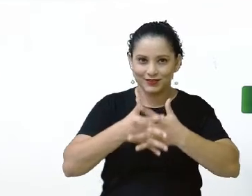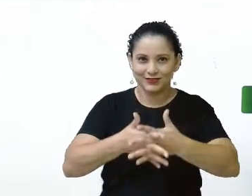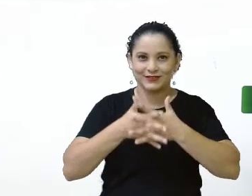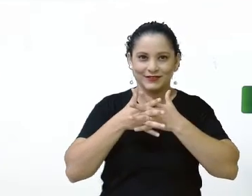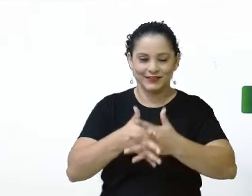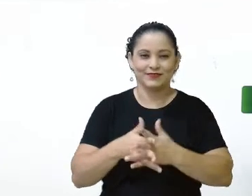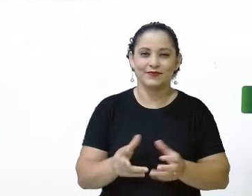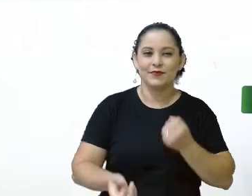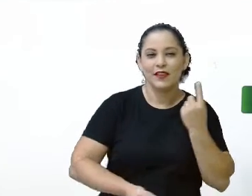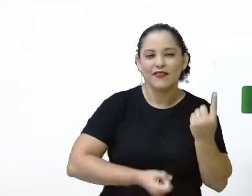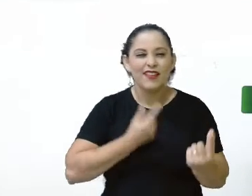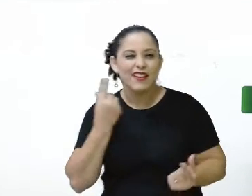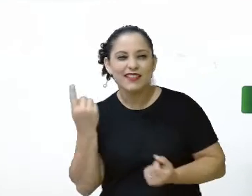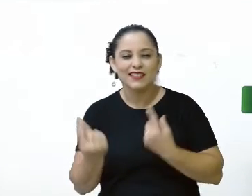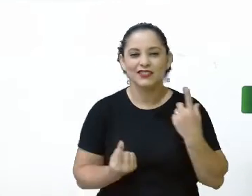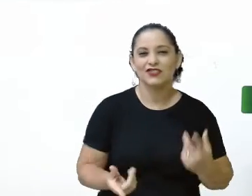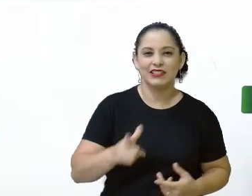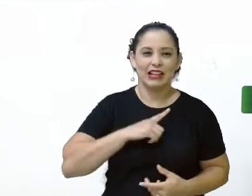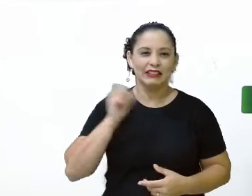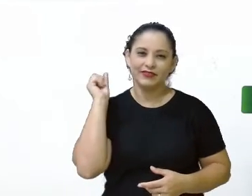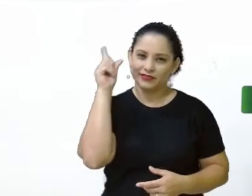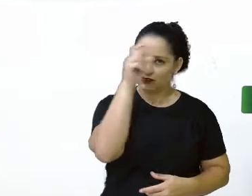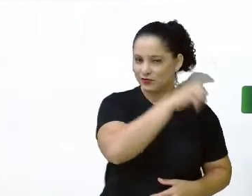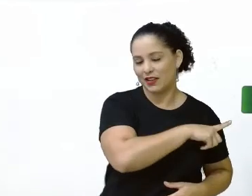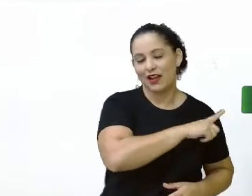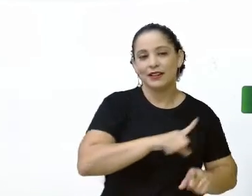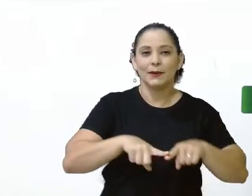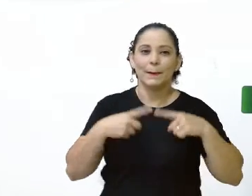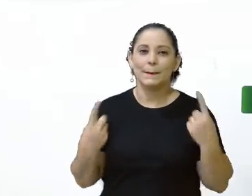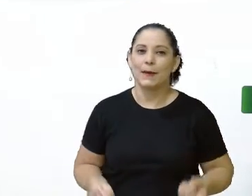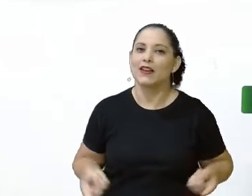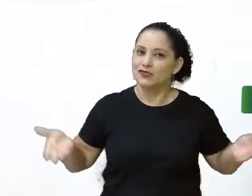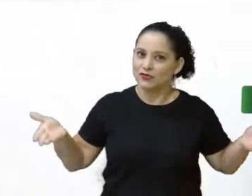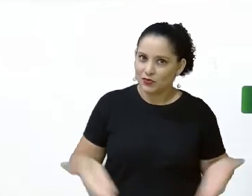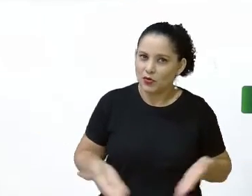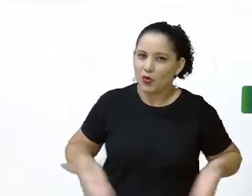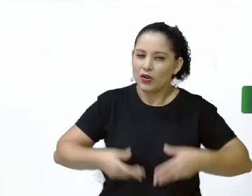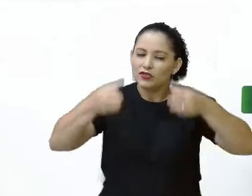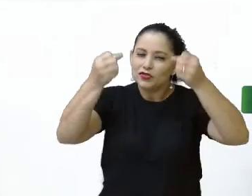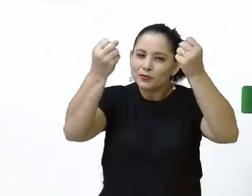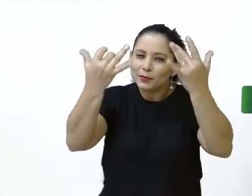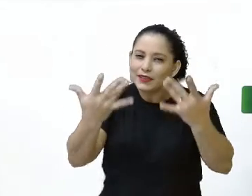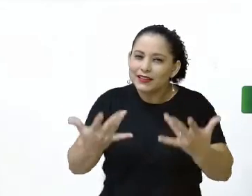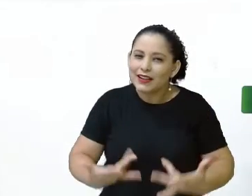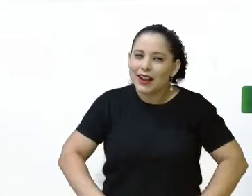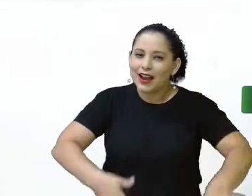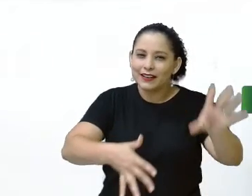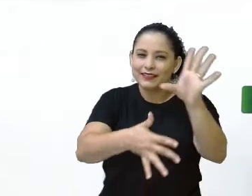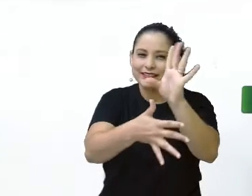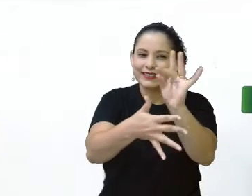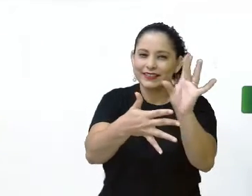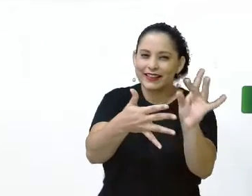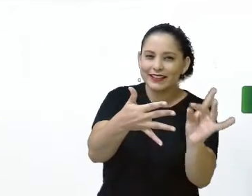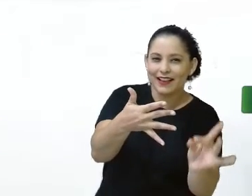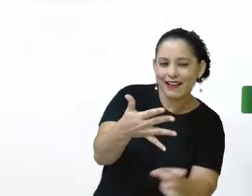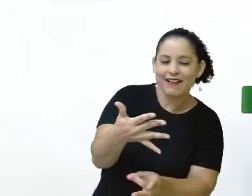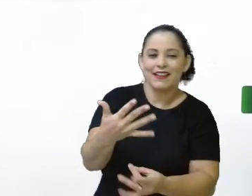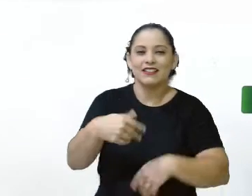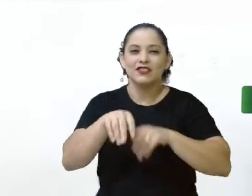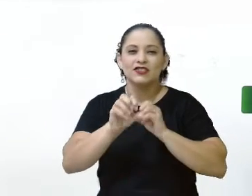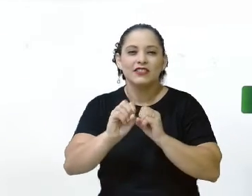Algumas pessoas têm dificuldade, mas eu tentarei ser o mais tranquila, ensinar